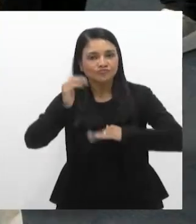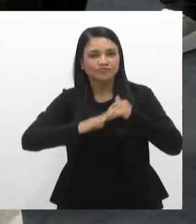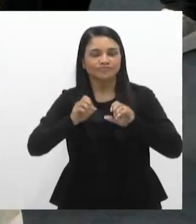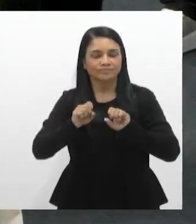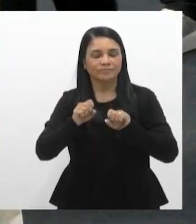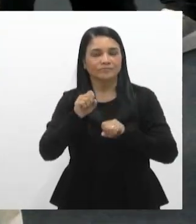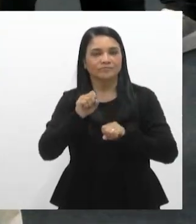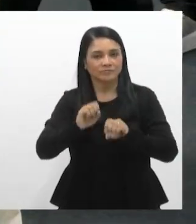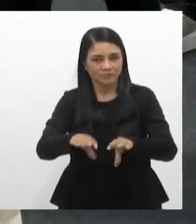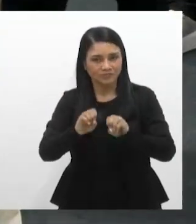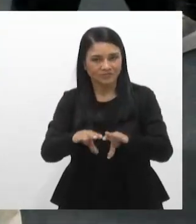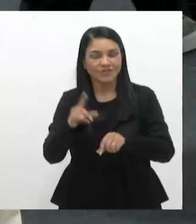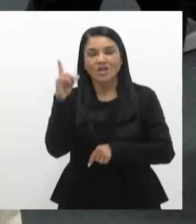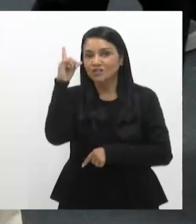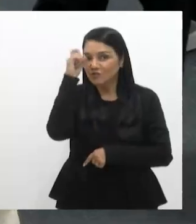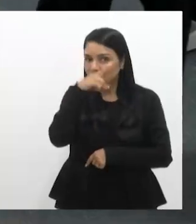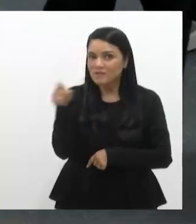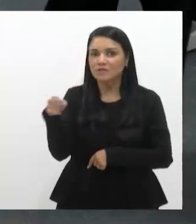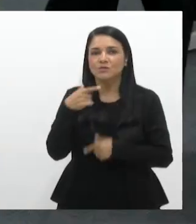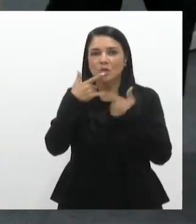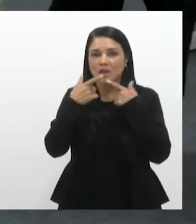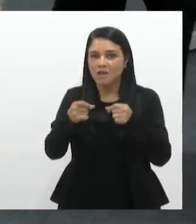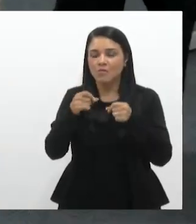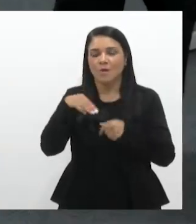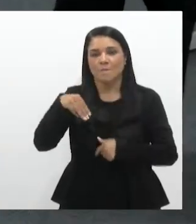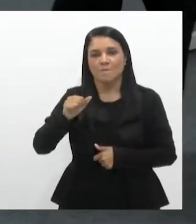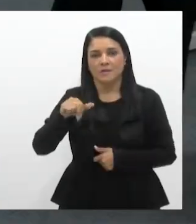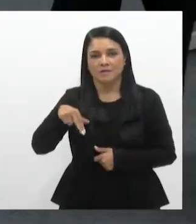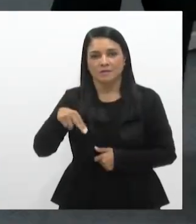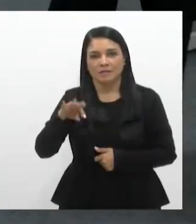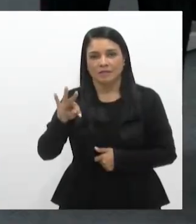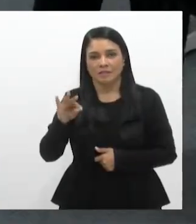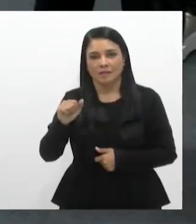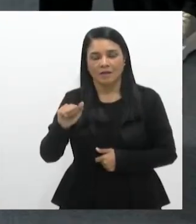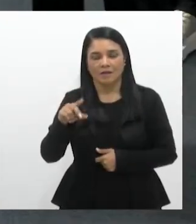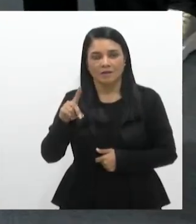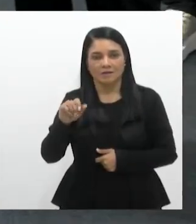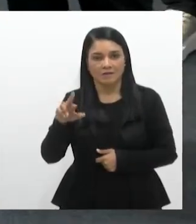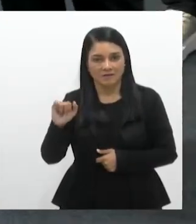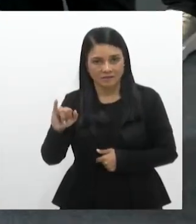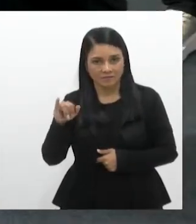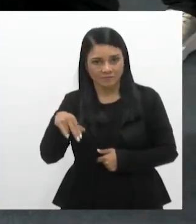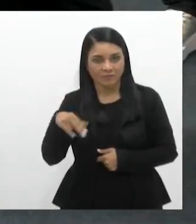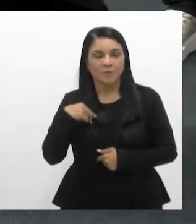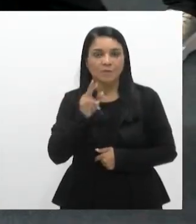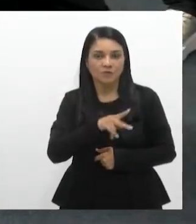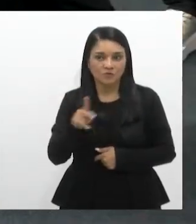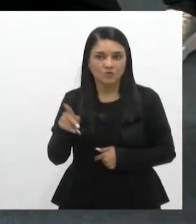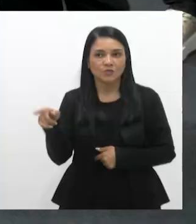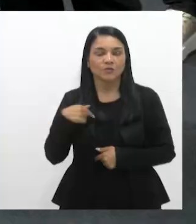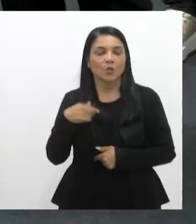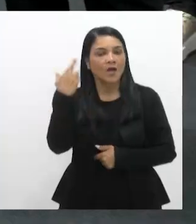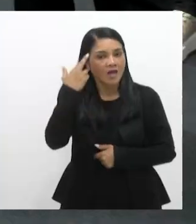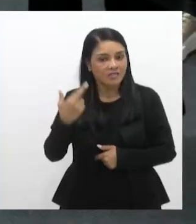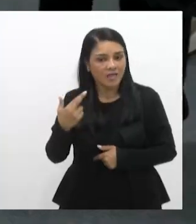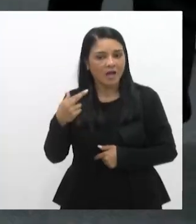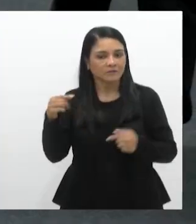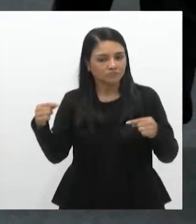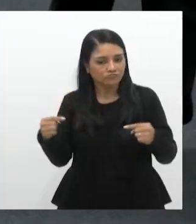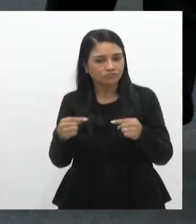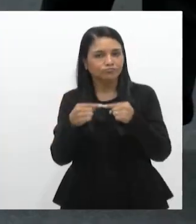difícil, esse é realmente o caso da excepcionalidade de contratação temporária. Então, Renata é feliz quando traz um acordo